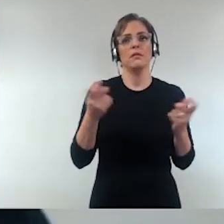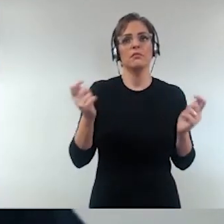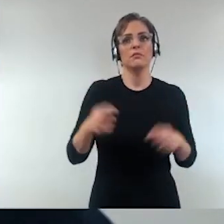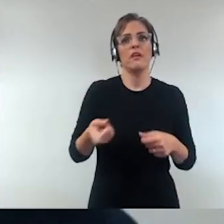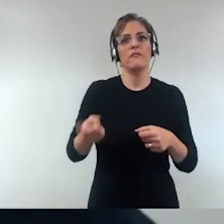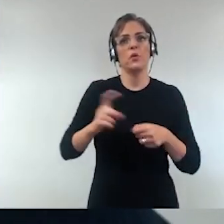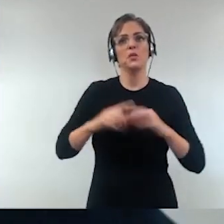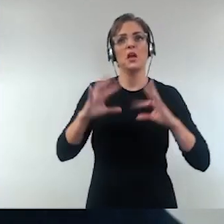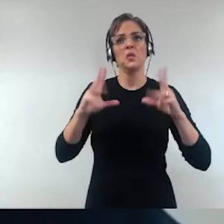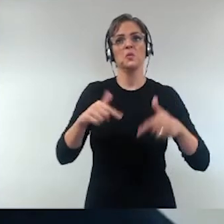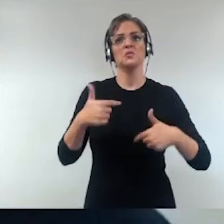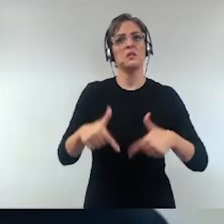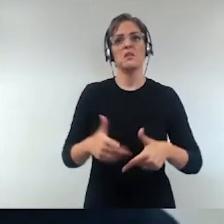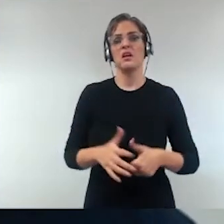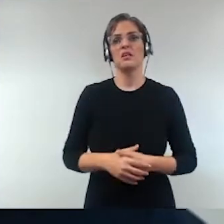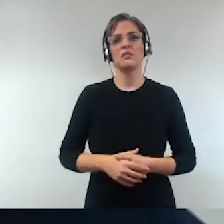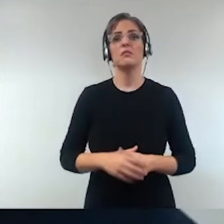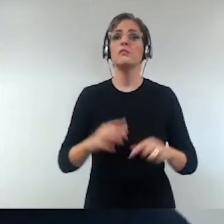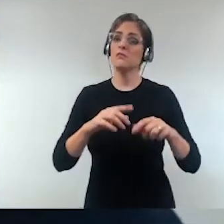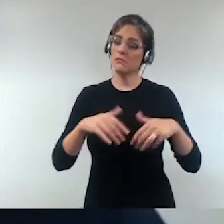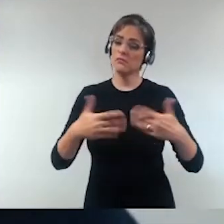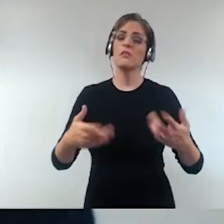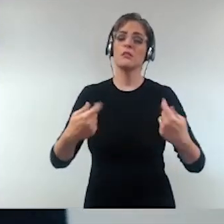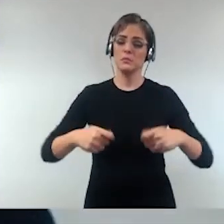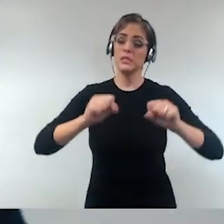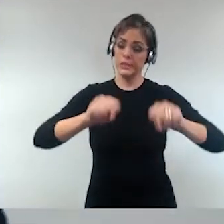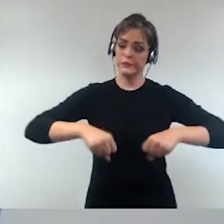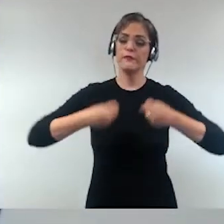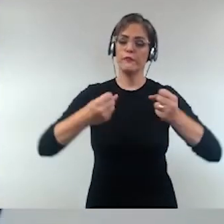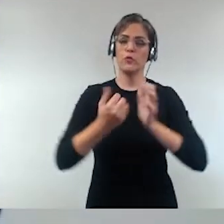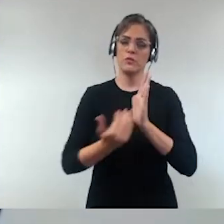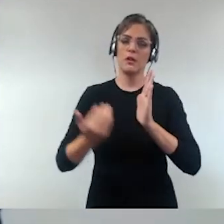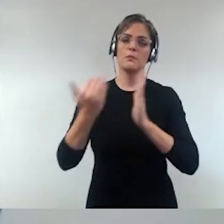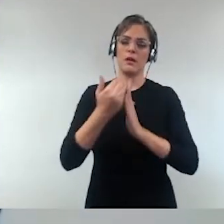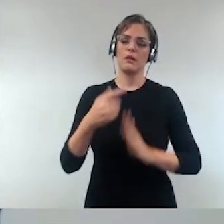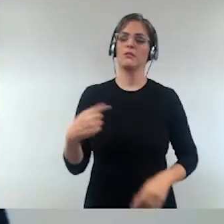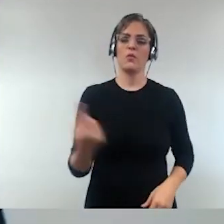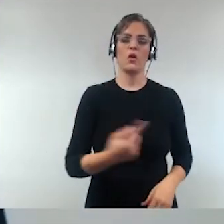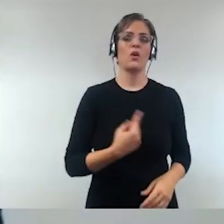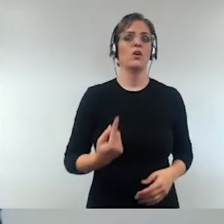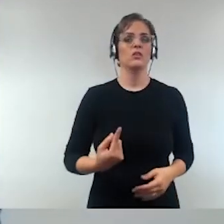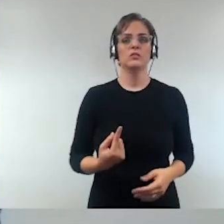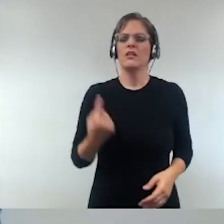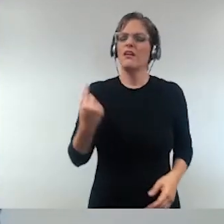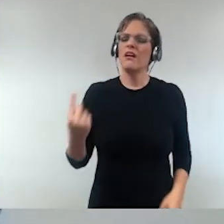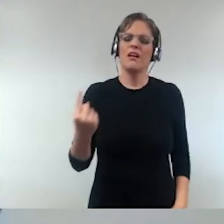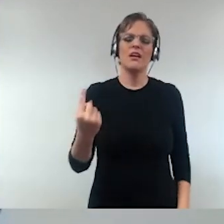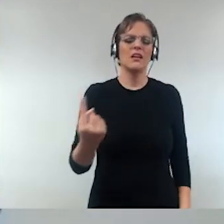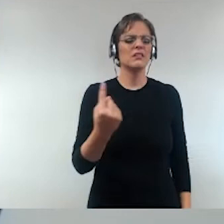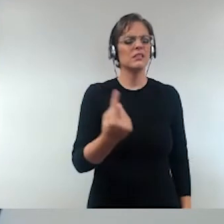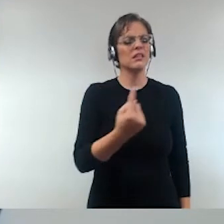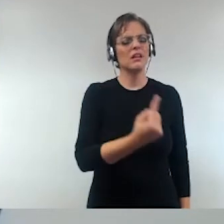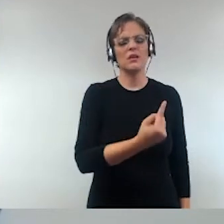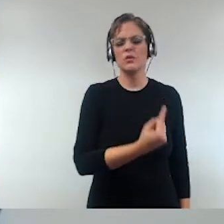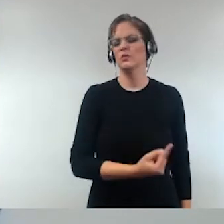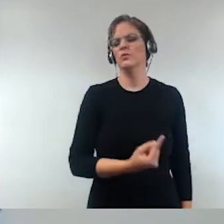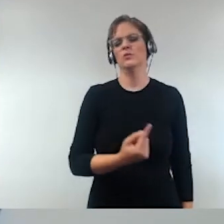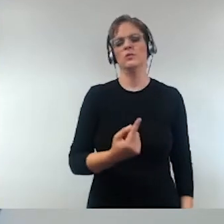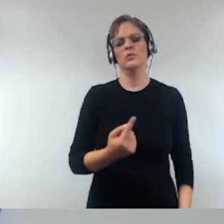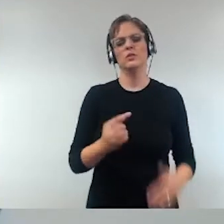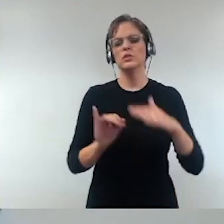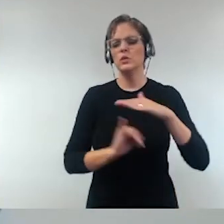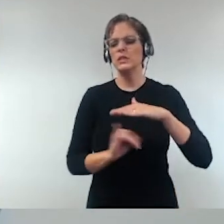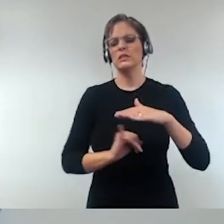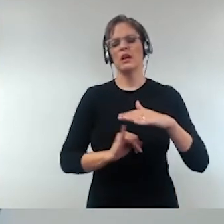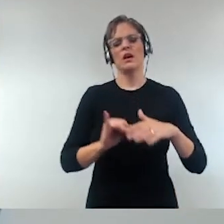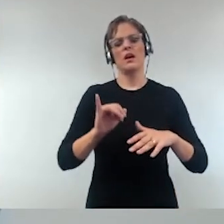sim, necessidade de esforço maior de todos nós, né? Esforços pessoais, esforços institucionais de